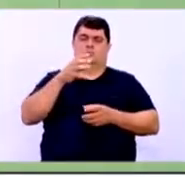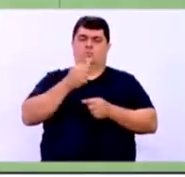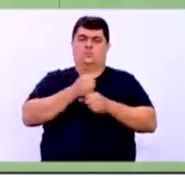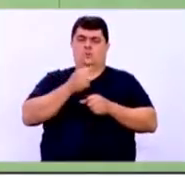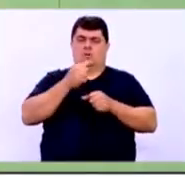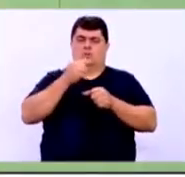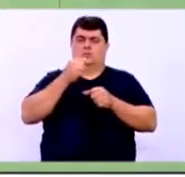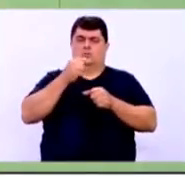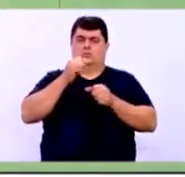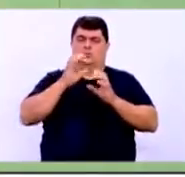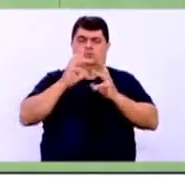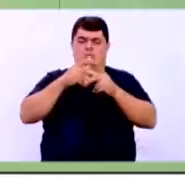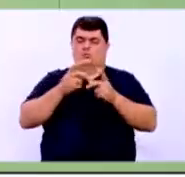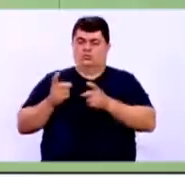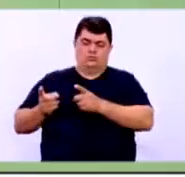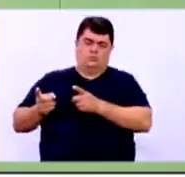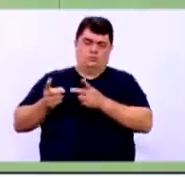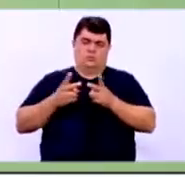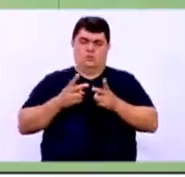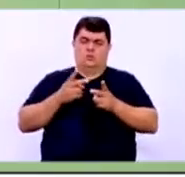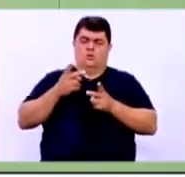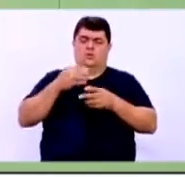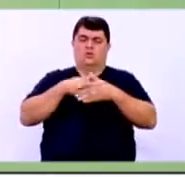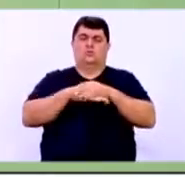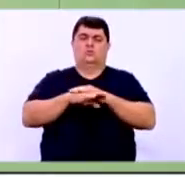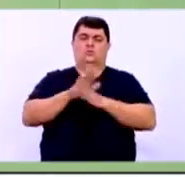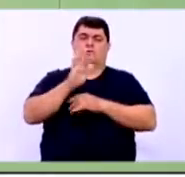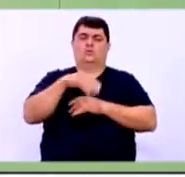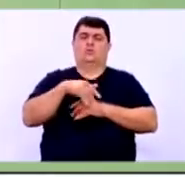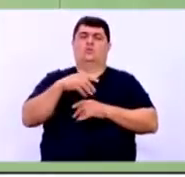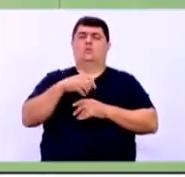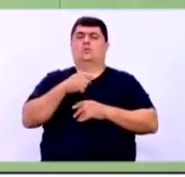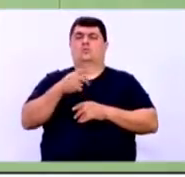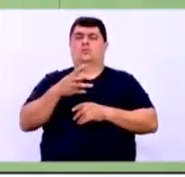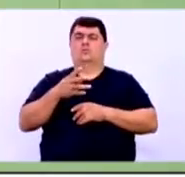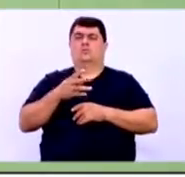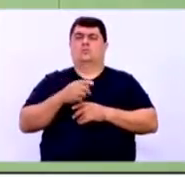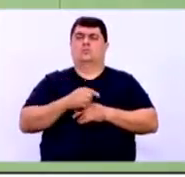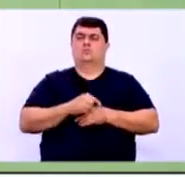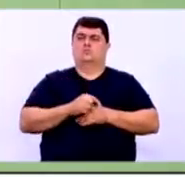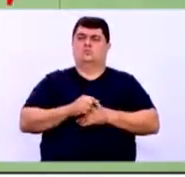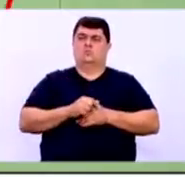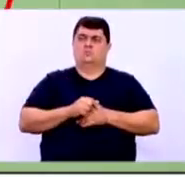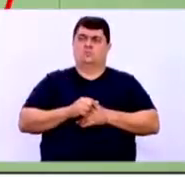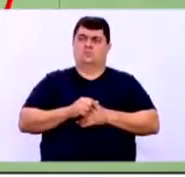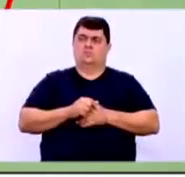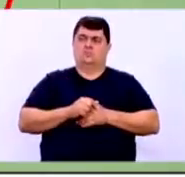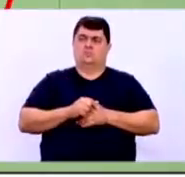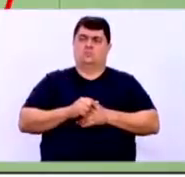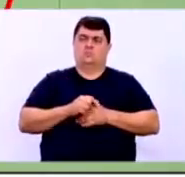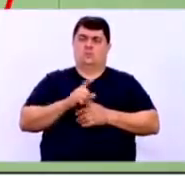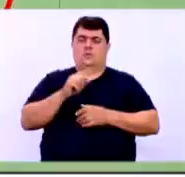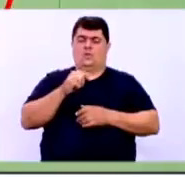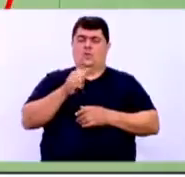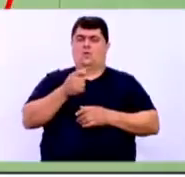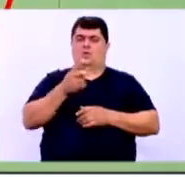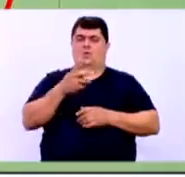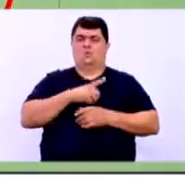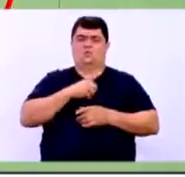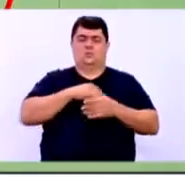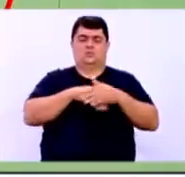soma total do que saiu. E o estoque final? O que é o estoque final? O que sobrou no nosso